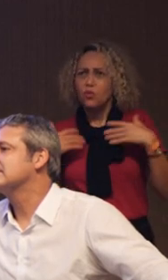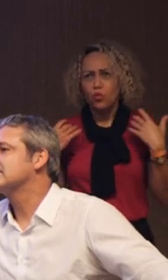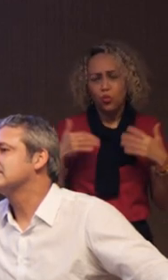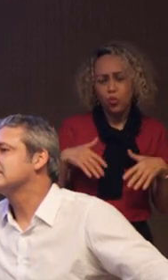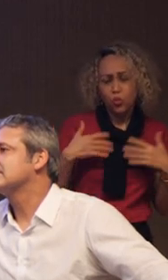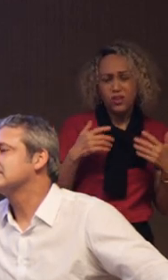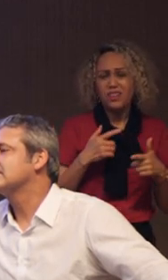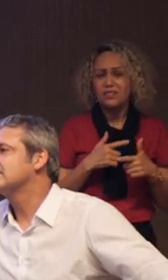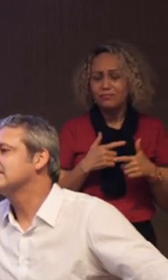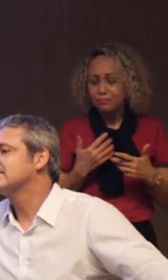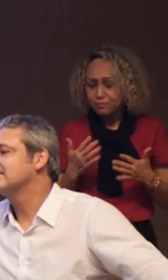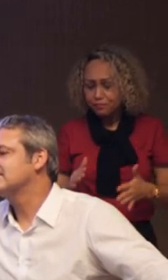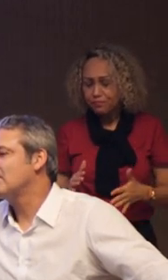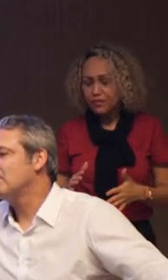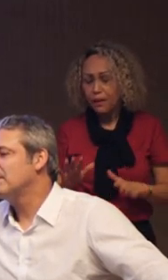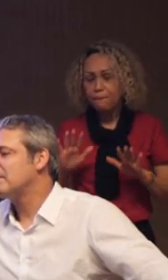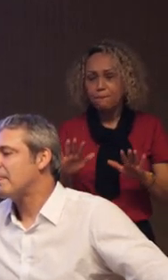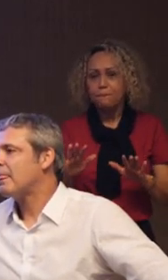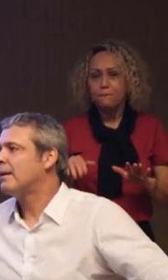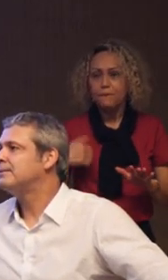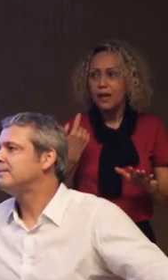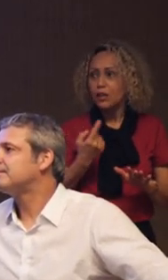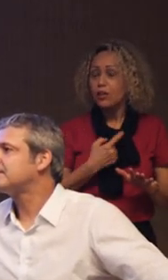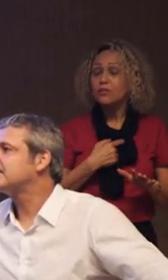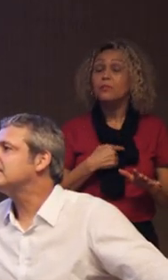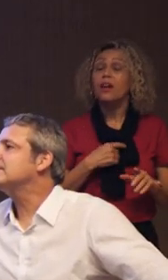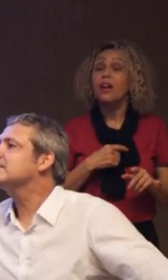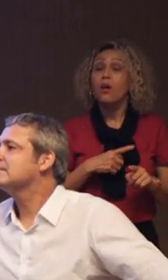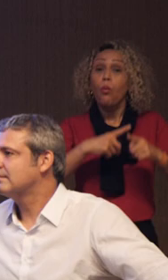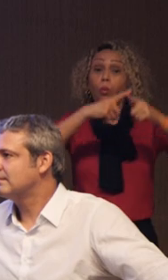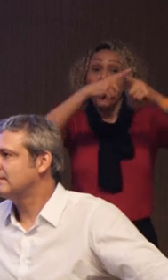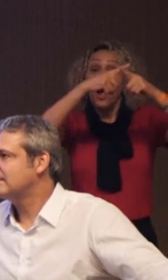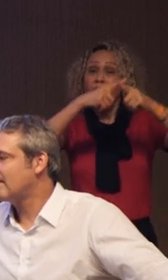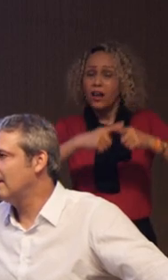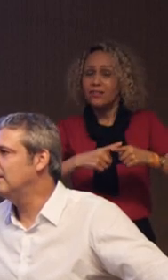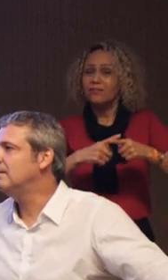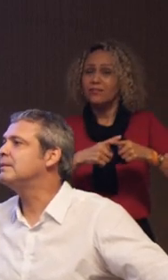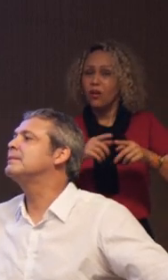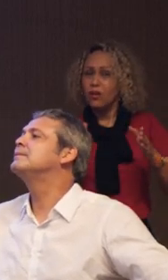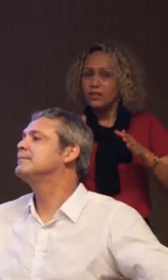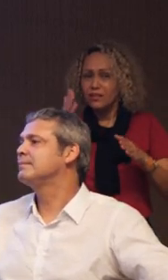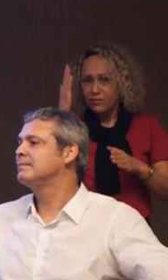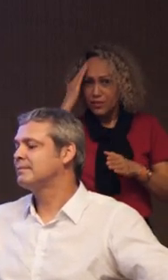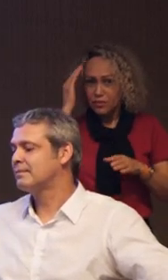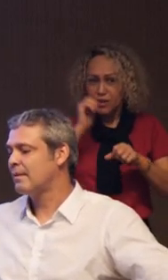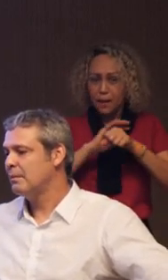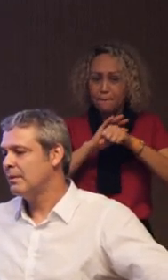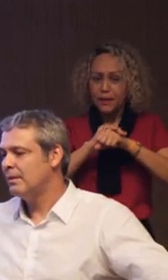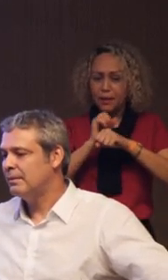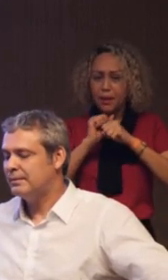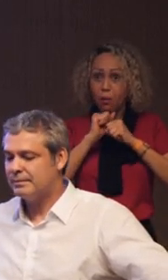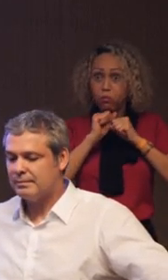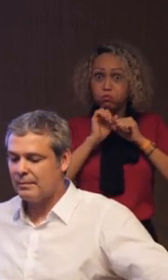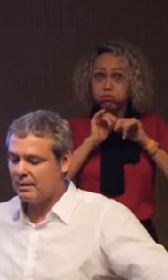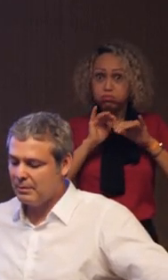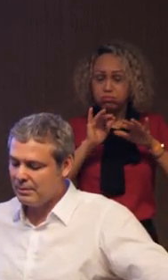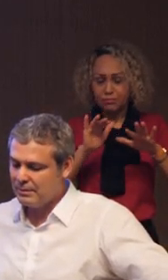disputa completamente desproporcional com a questão da pandemia. Vocês observaram, mas os prefeitos são reeleitos. E